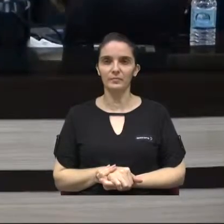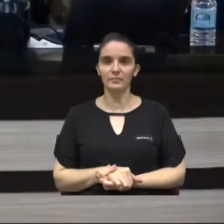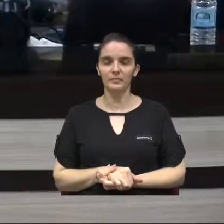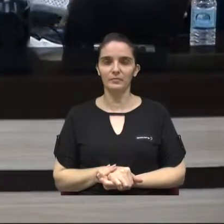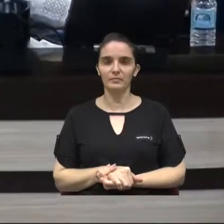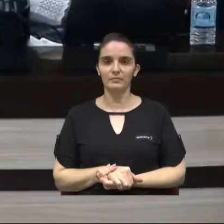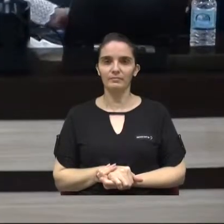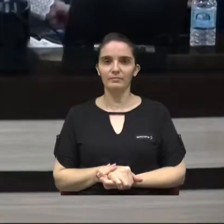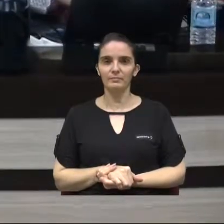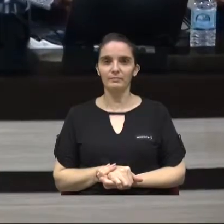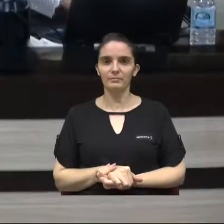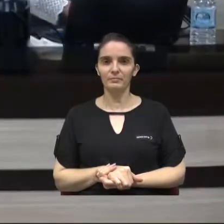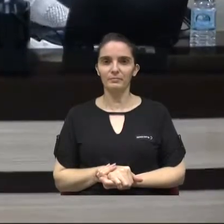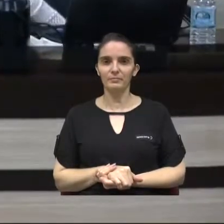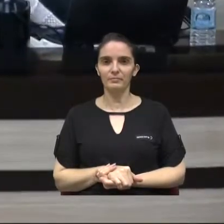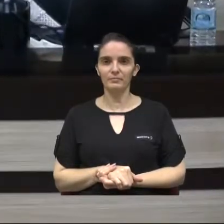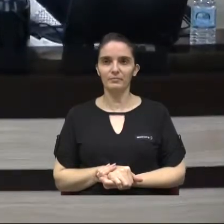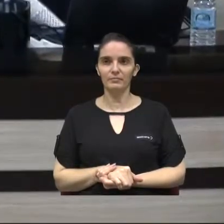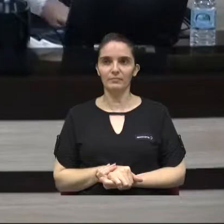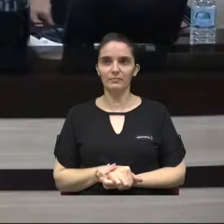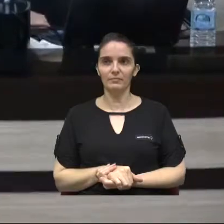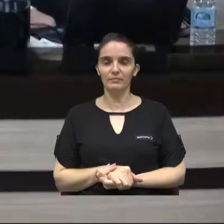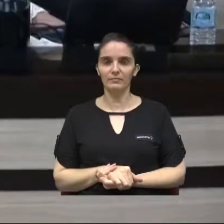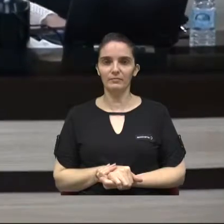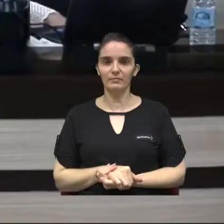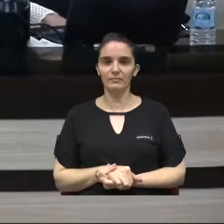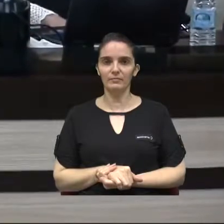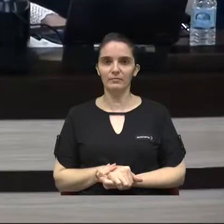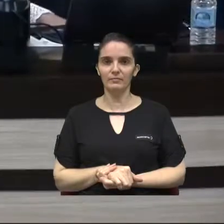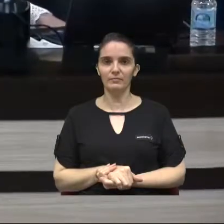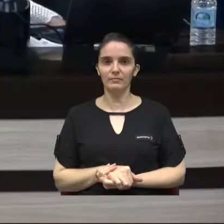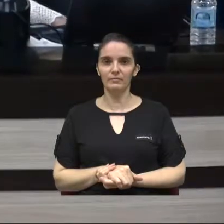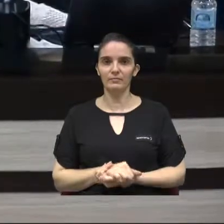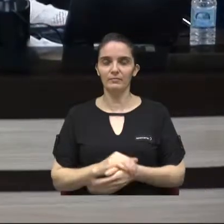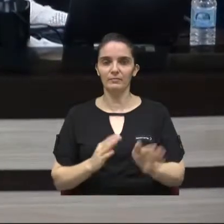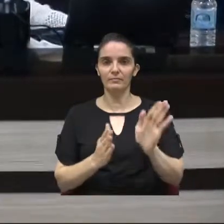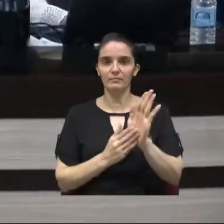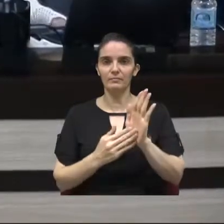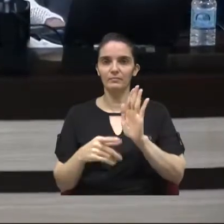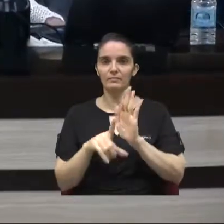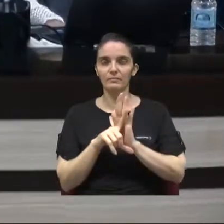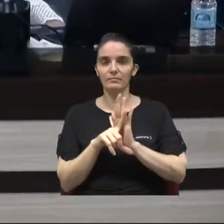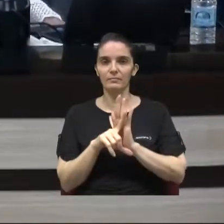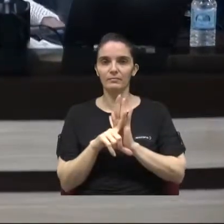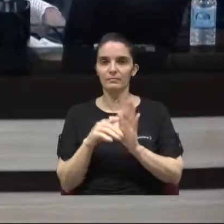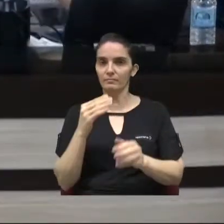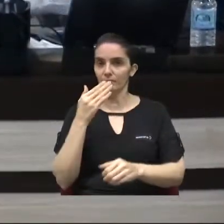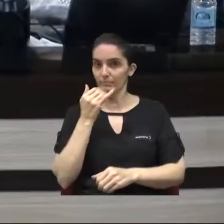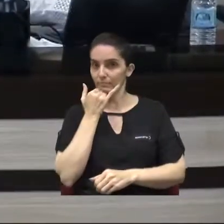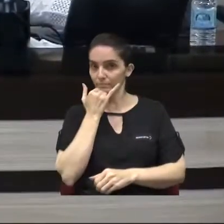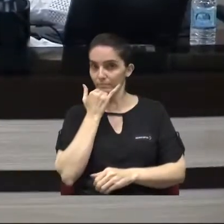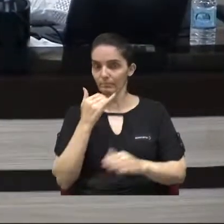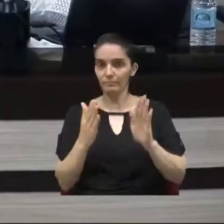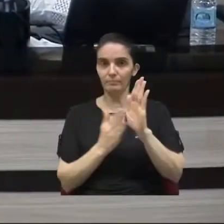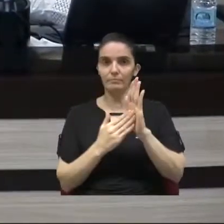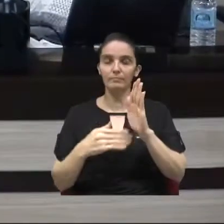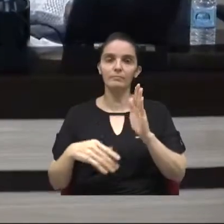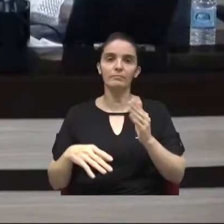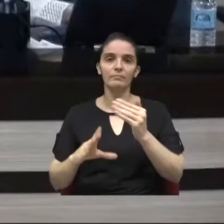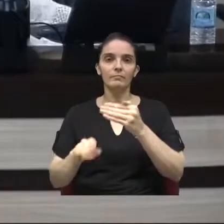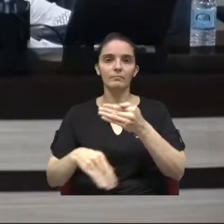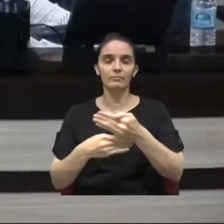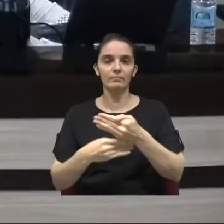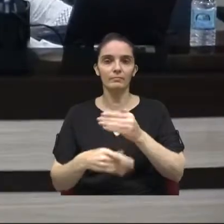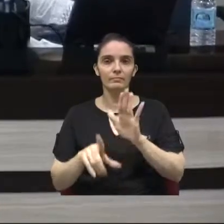Proposta de lei Proposta de emenda à Lei Orgânica